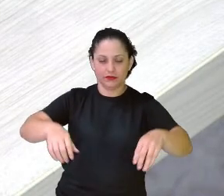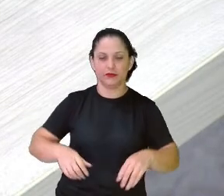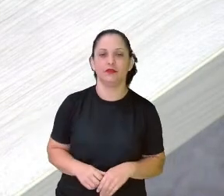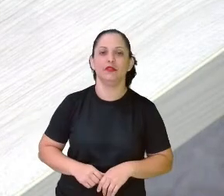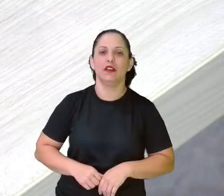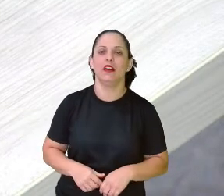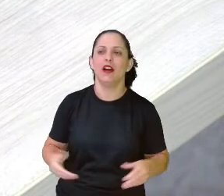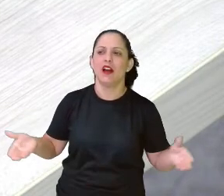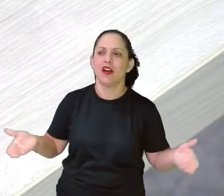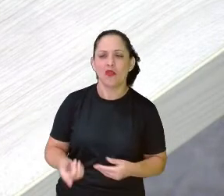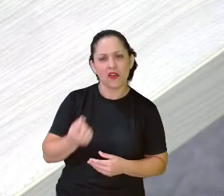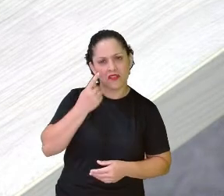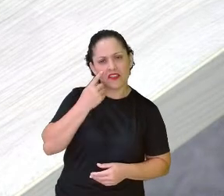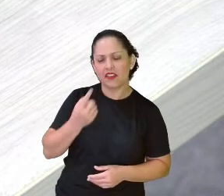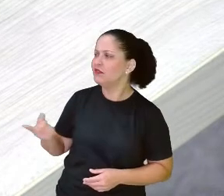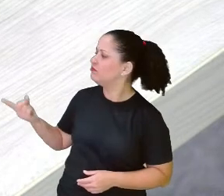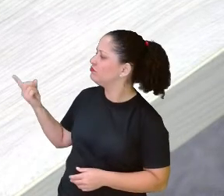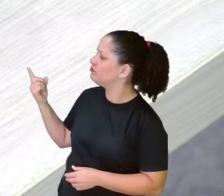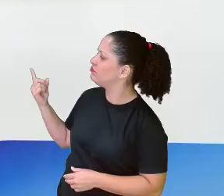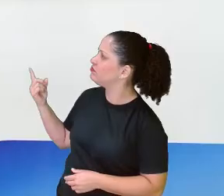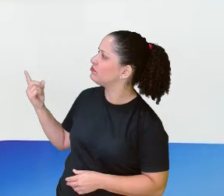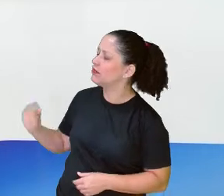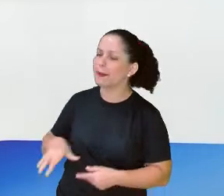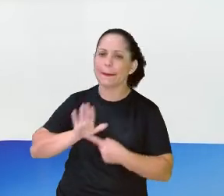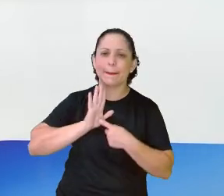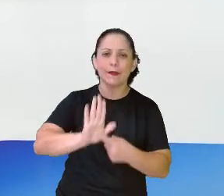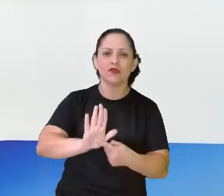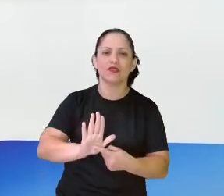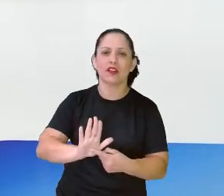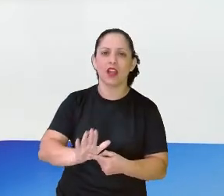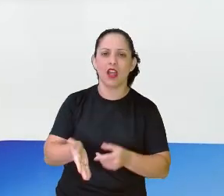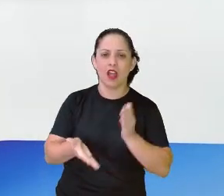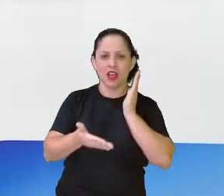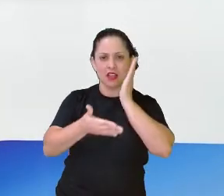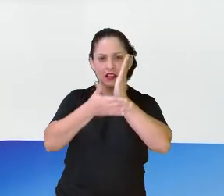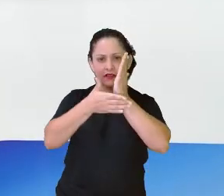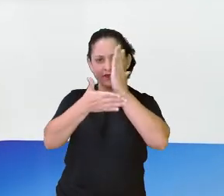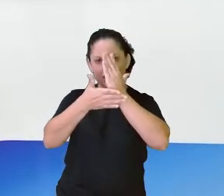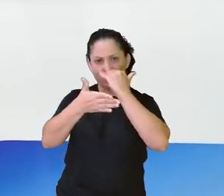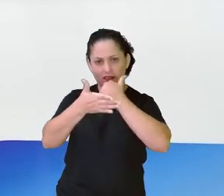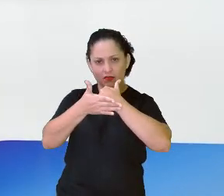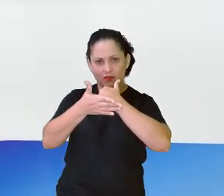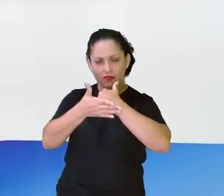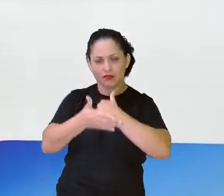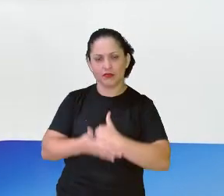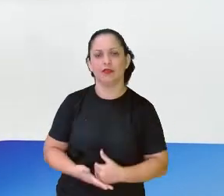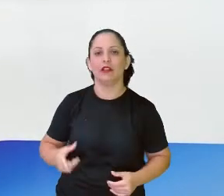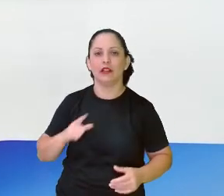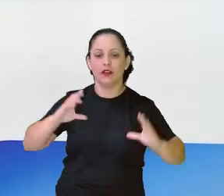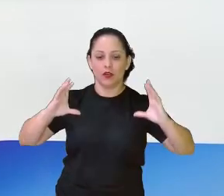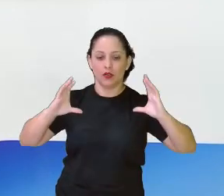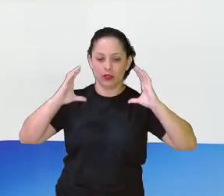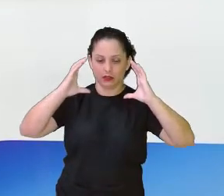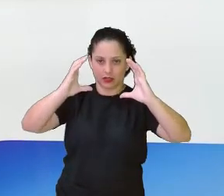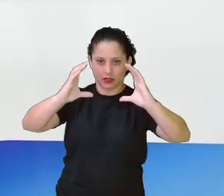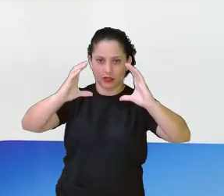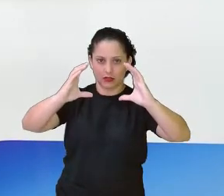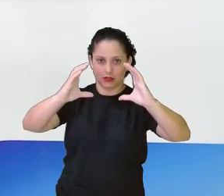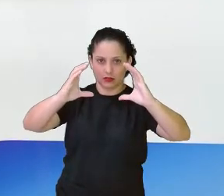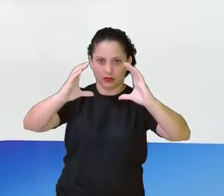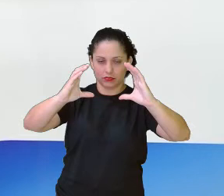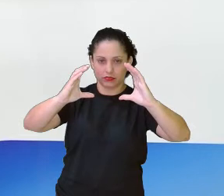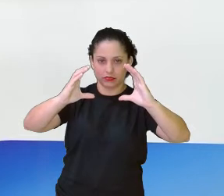Professora, a senhora mostrou num disco a minha divisão de fração. A senhora pegou o meu inteiro